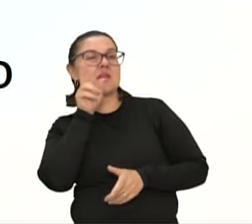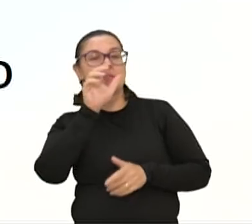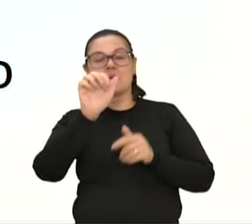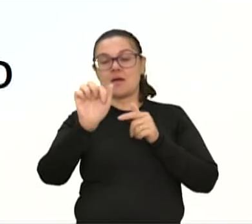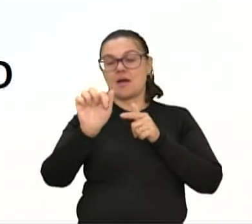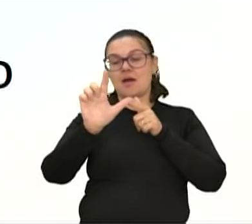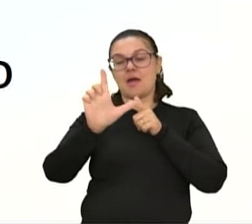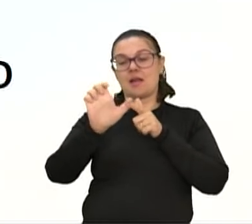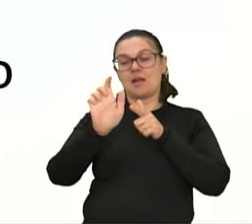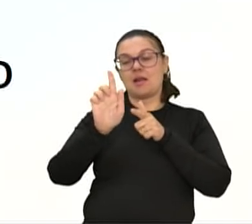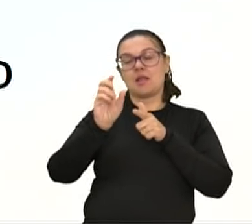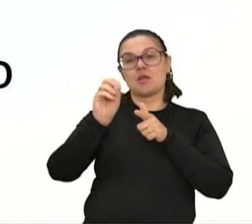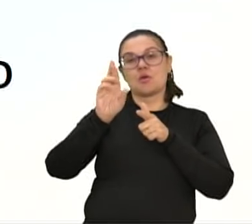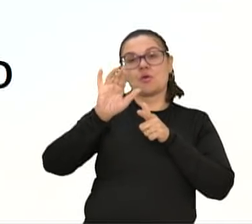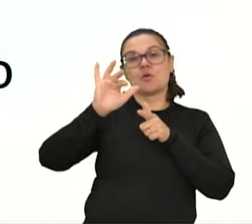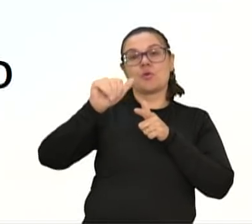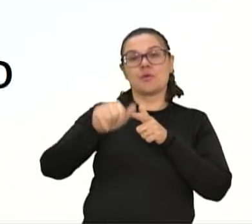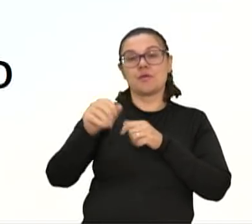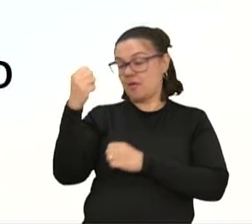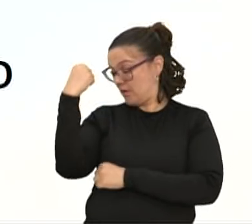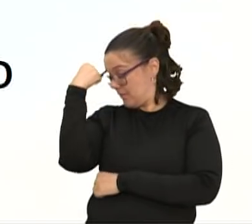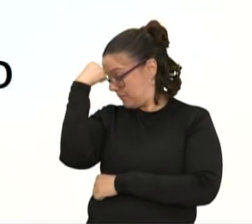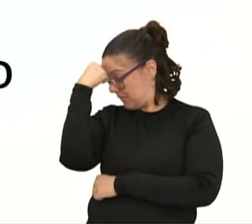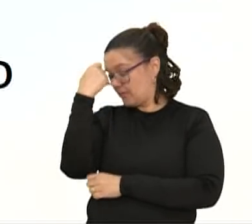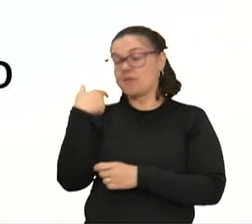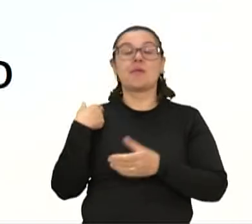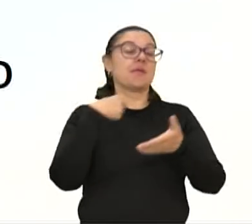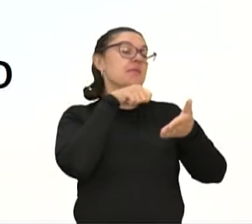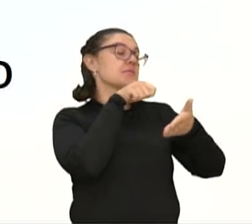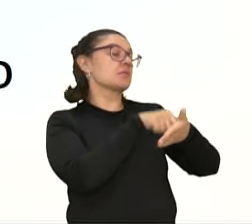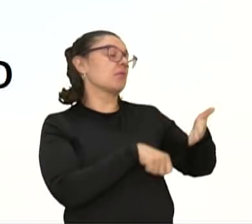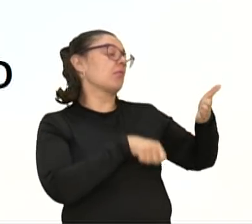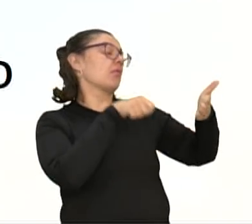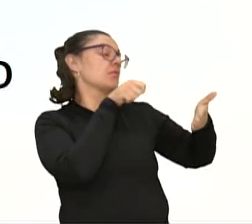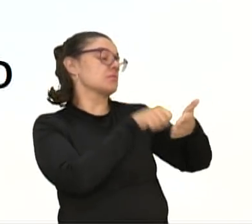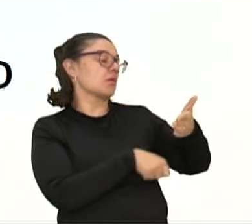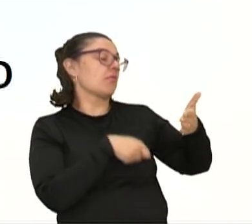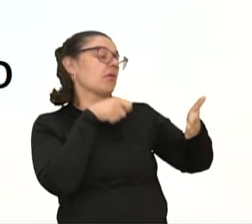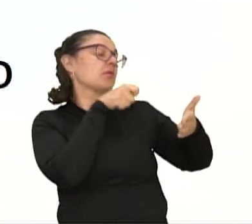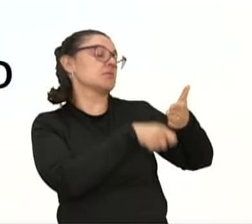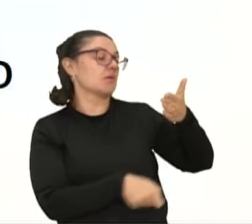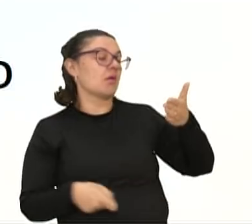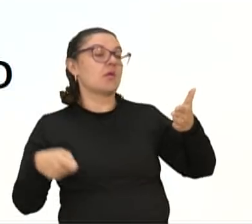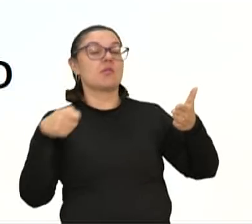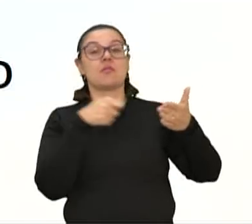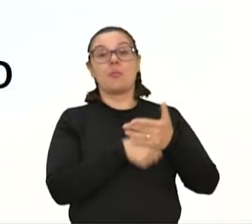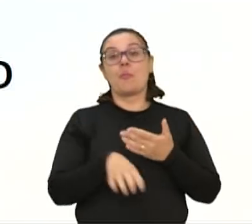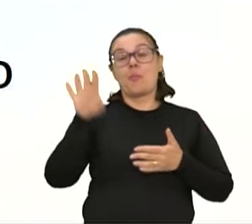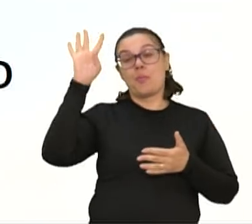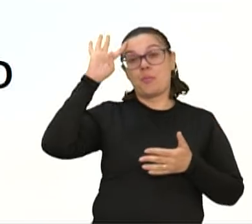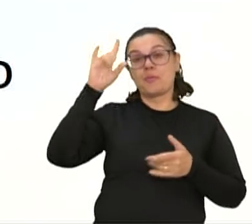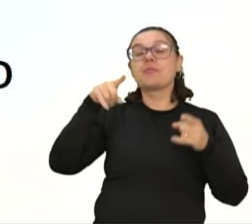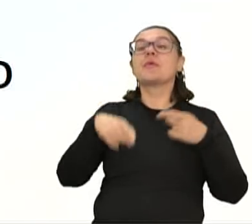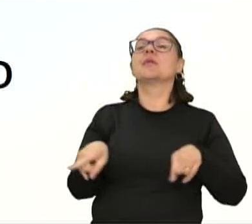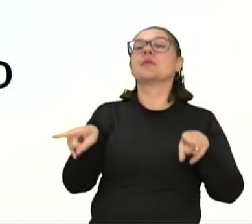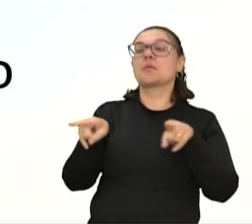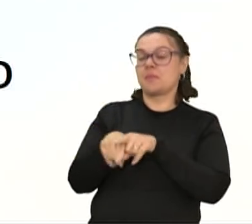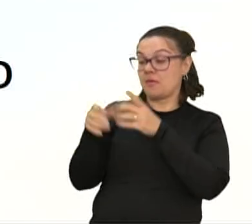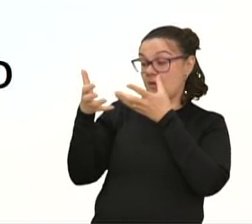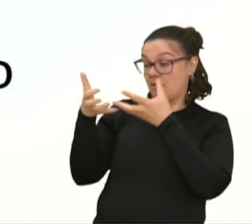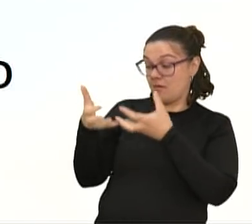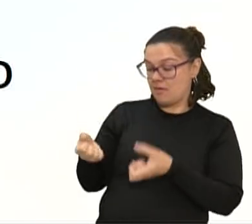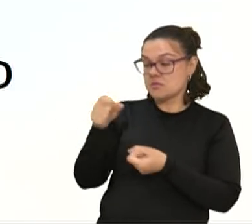alegoria da caverna de Platão? Então, por mais que ele escrevesse defendendo um tanto das ideias de Aristóteles, ele